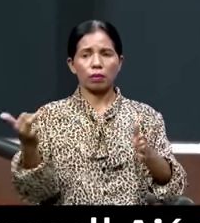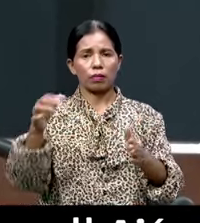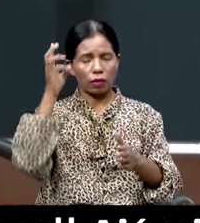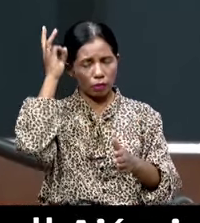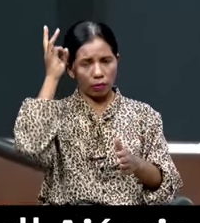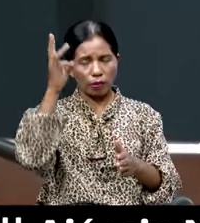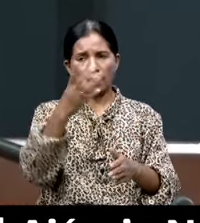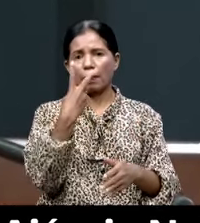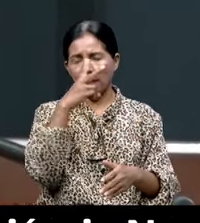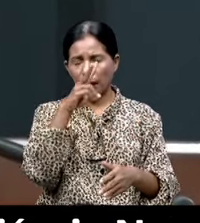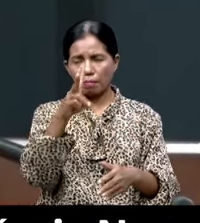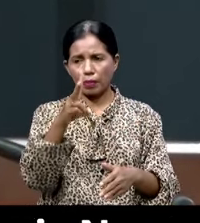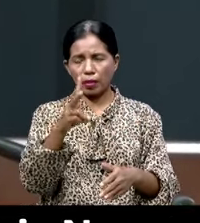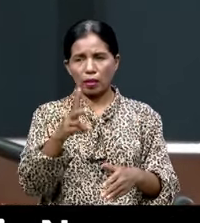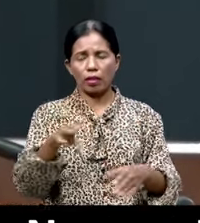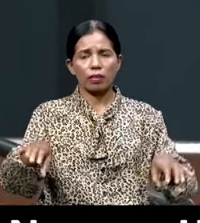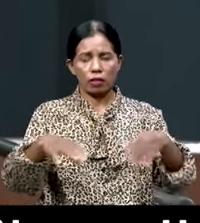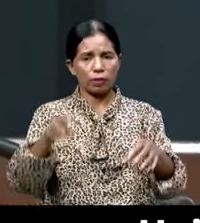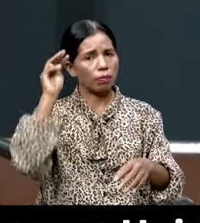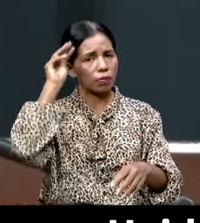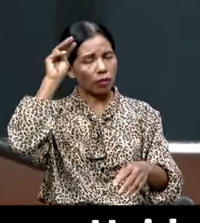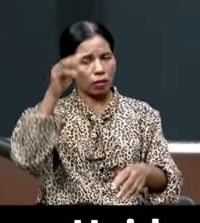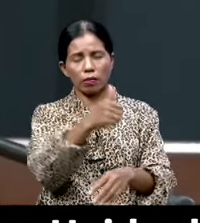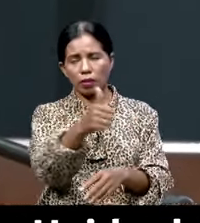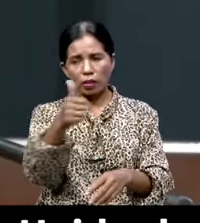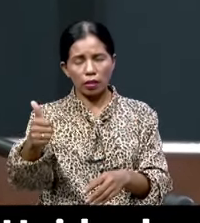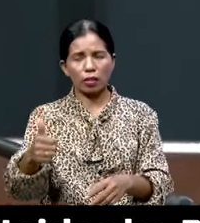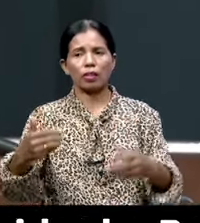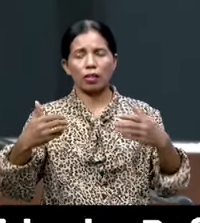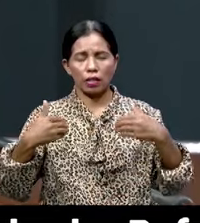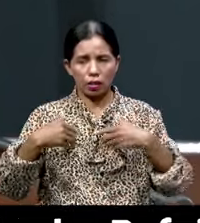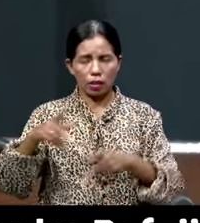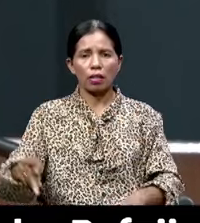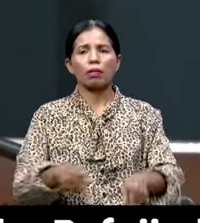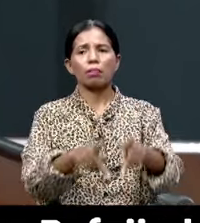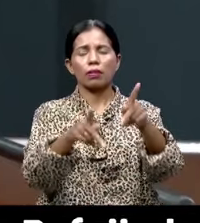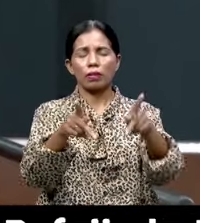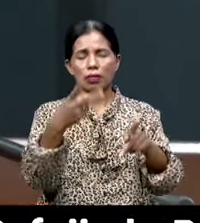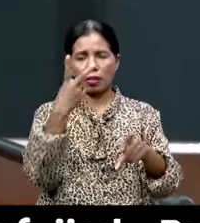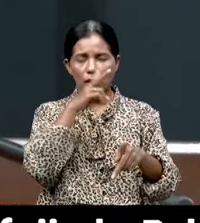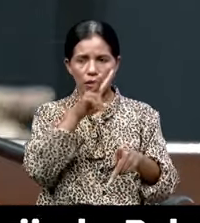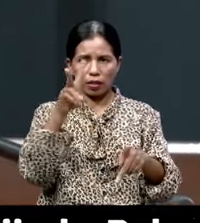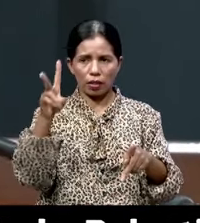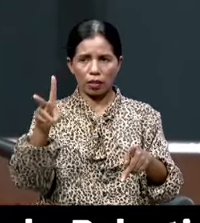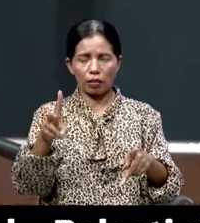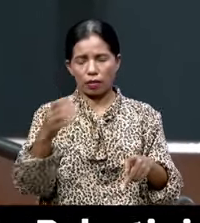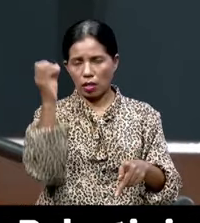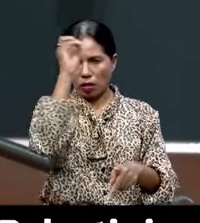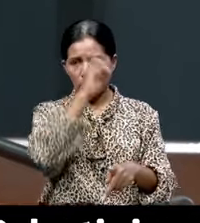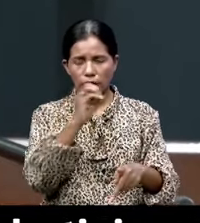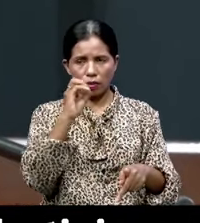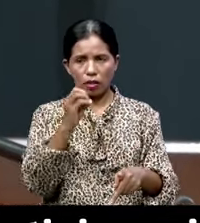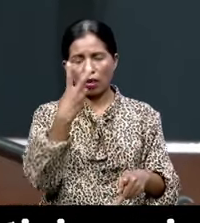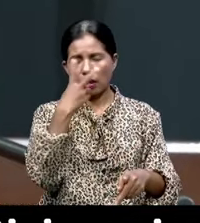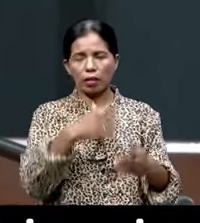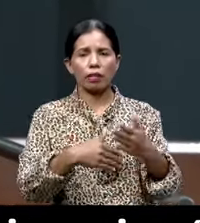desempenho ministério e lei da minha hija público minha observação depende da